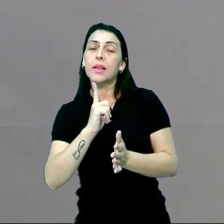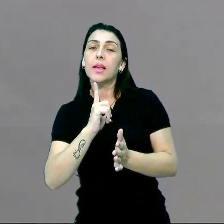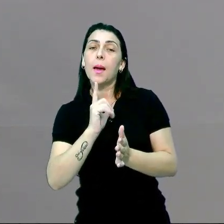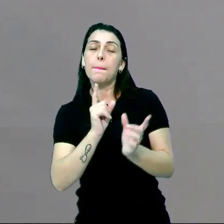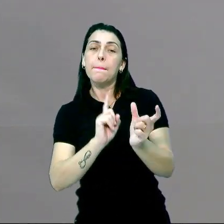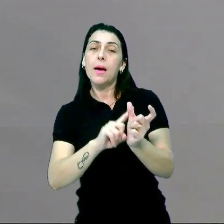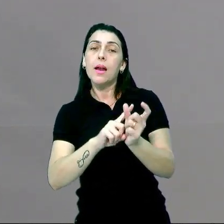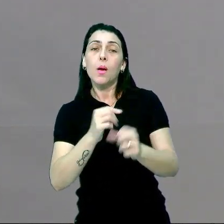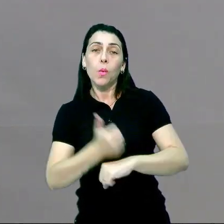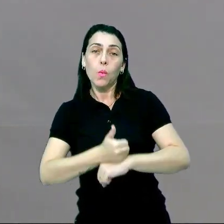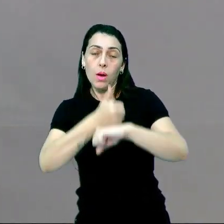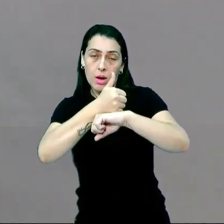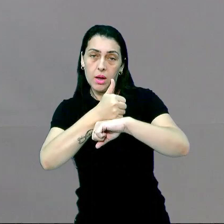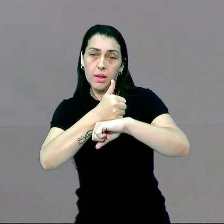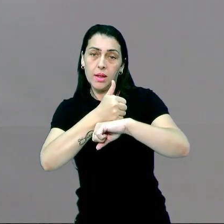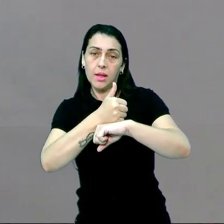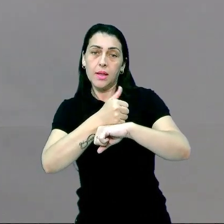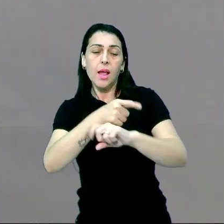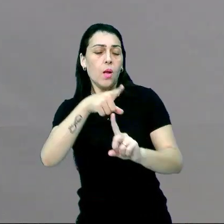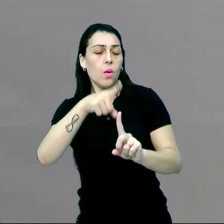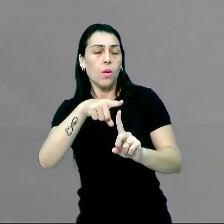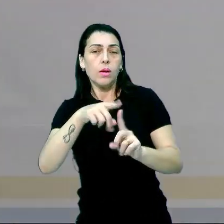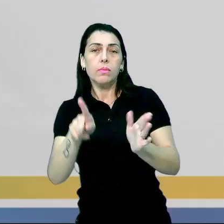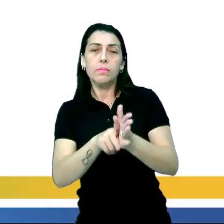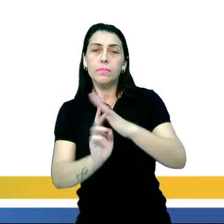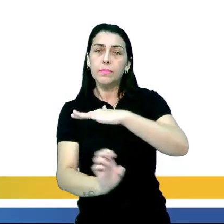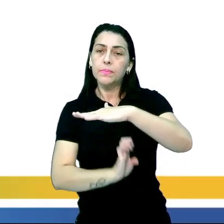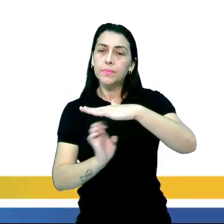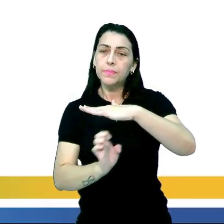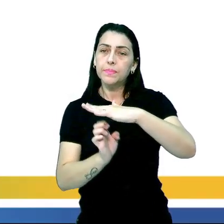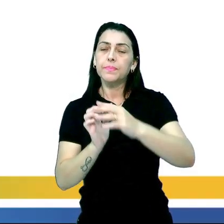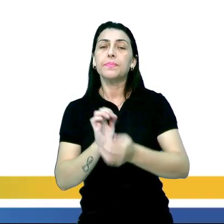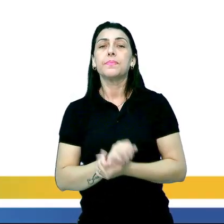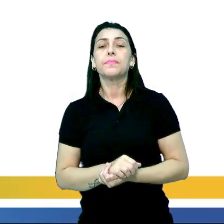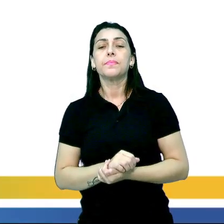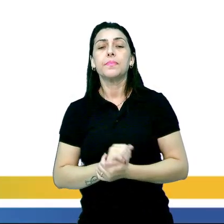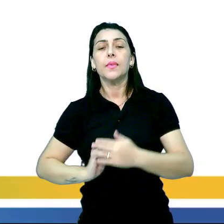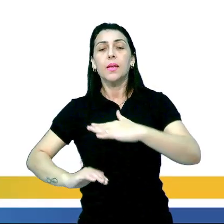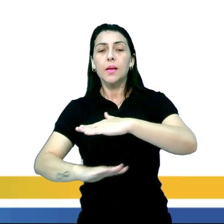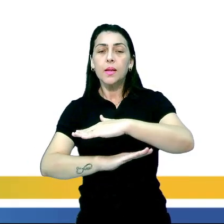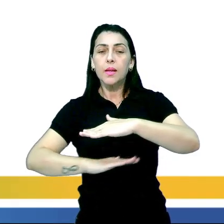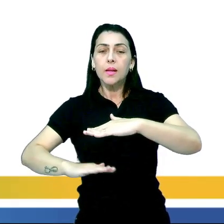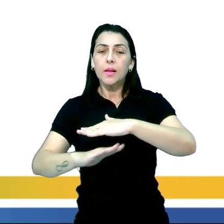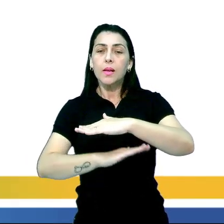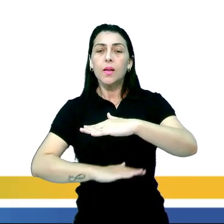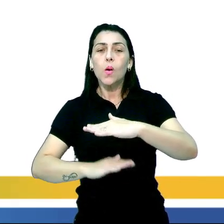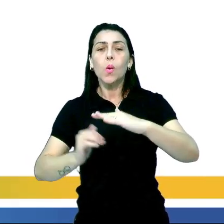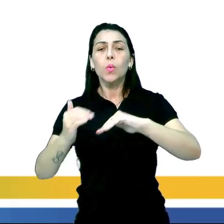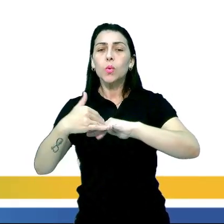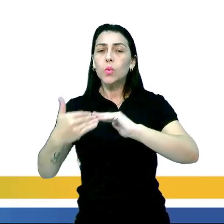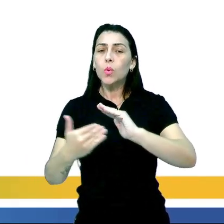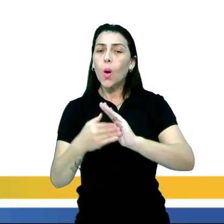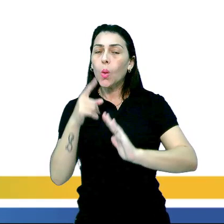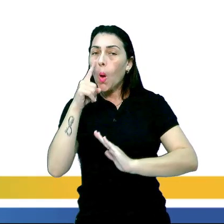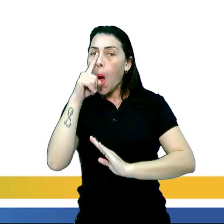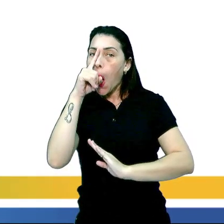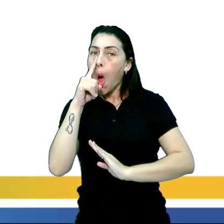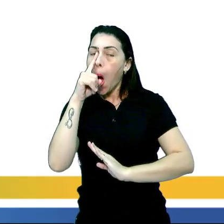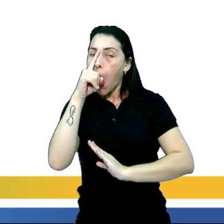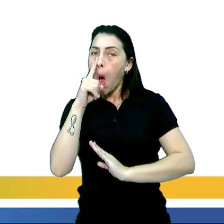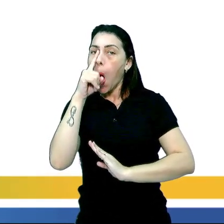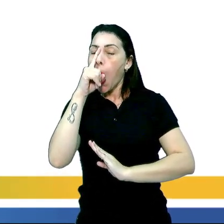presente a palavra qualidade e o logotipo da empresa. E aí aqui embaixo diz assim: todo cuidado